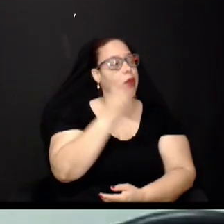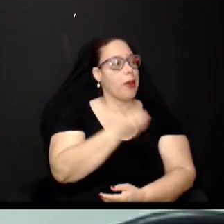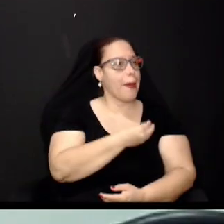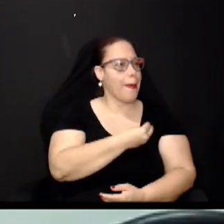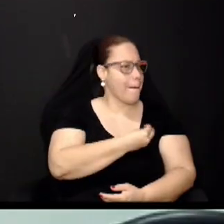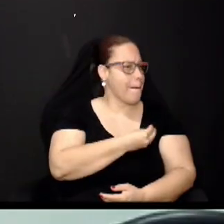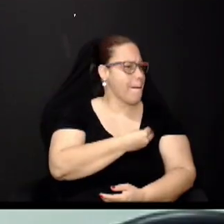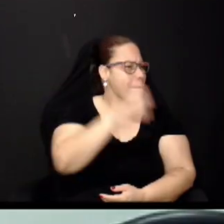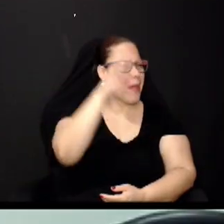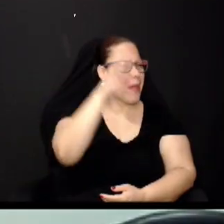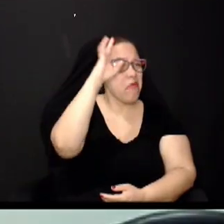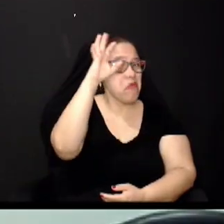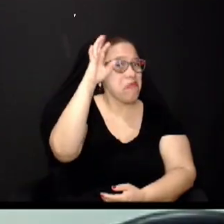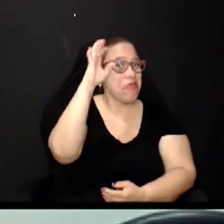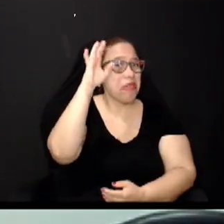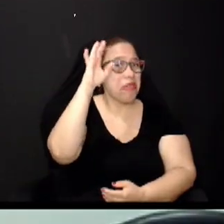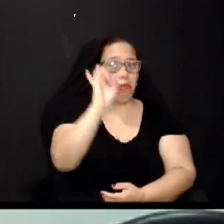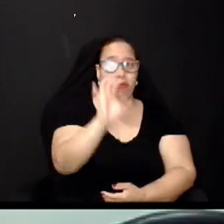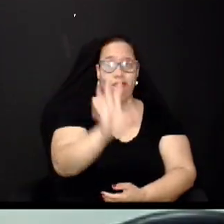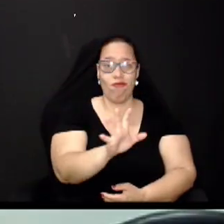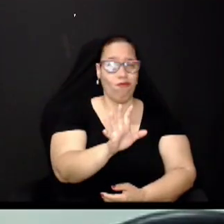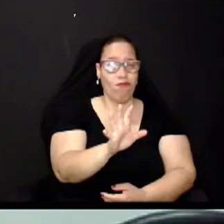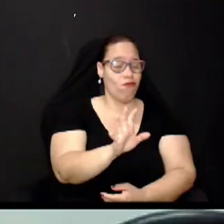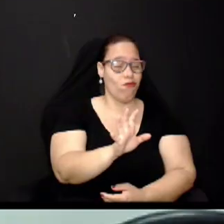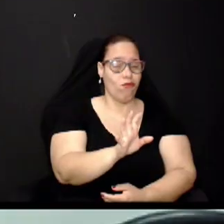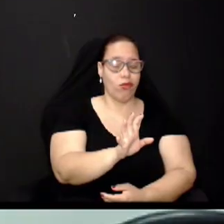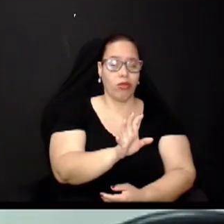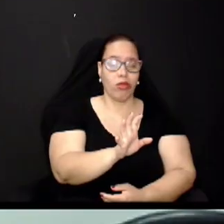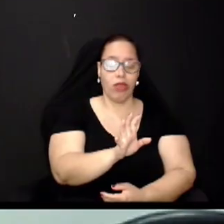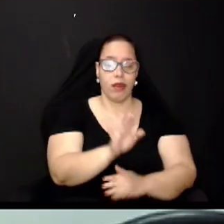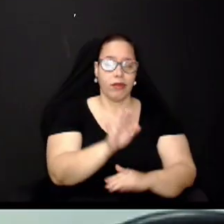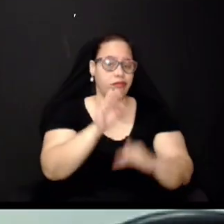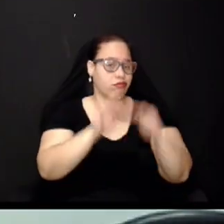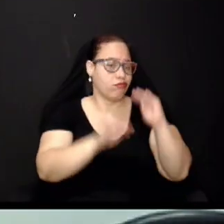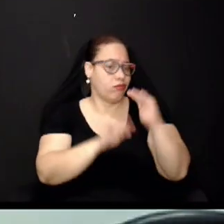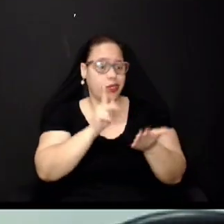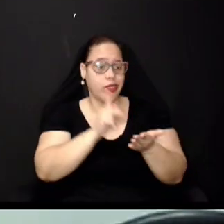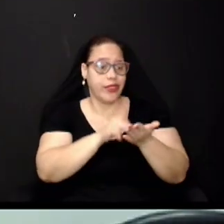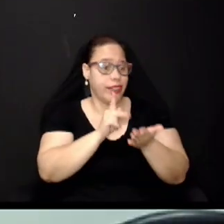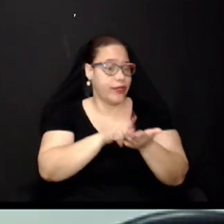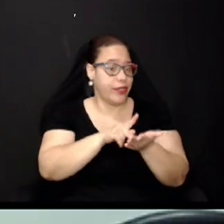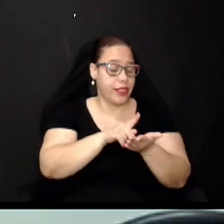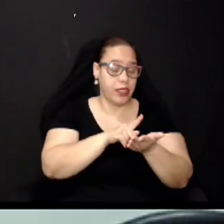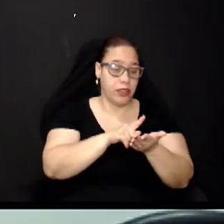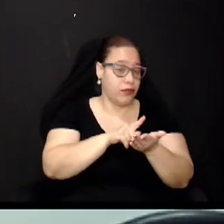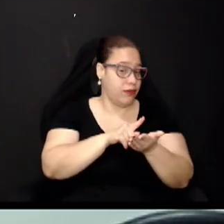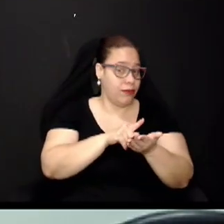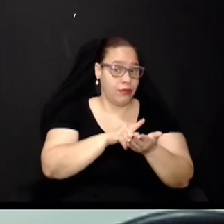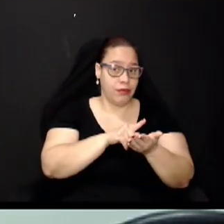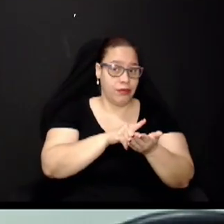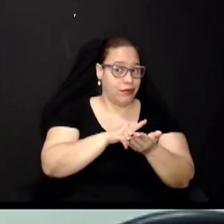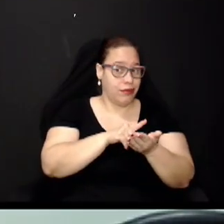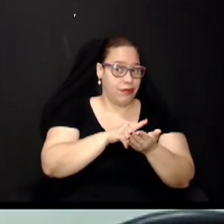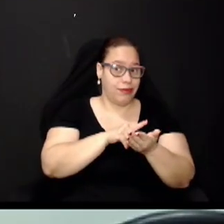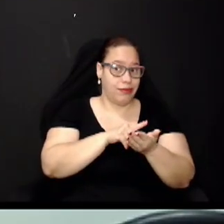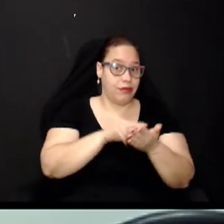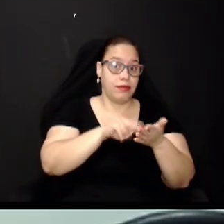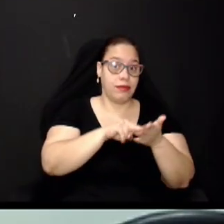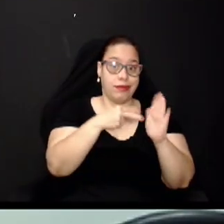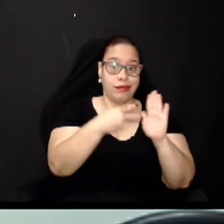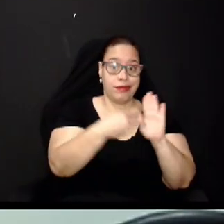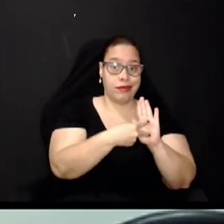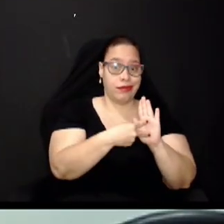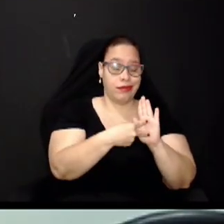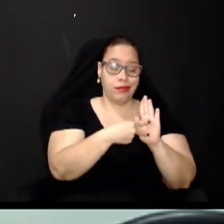idealizada, muito desproporcional à realidade, isso significa